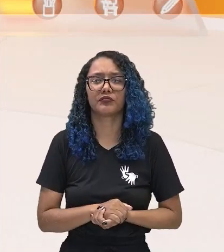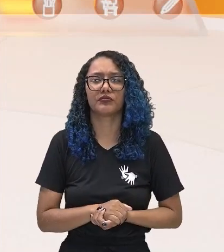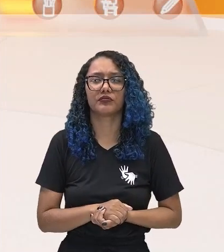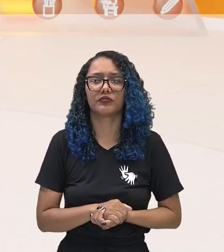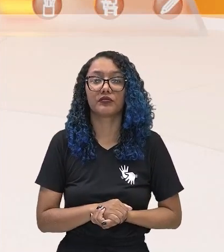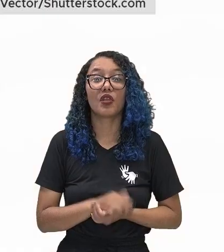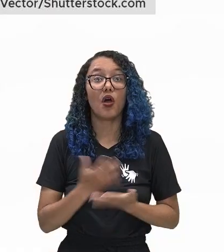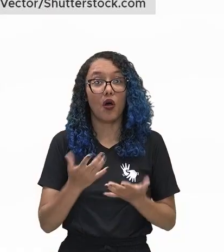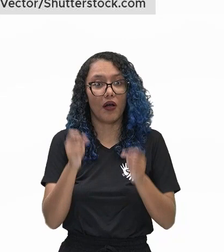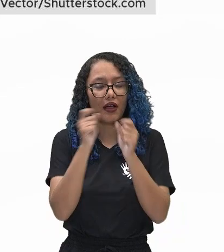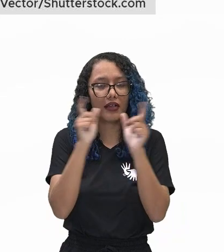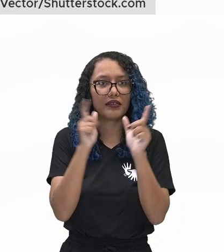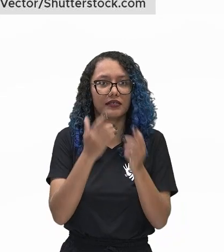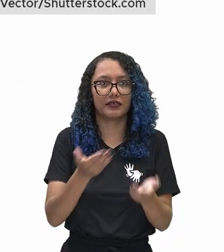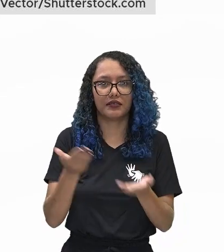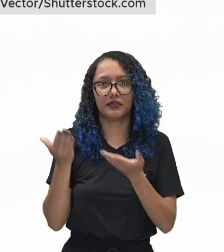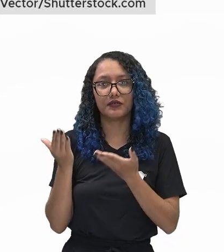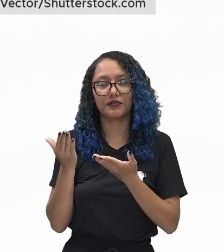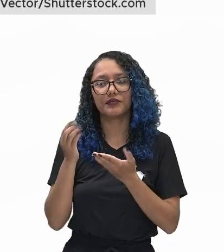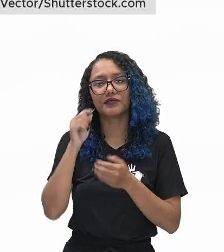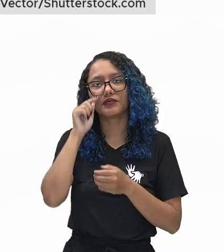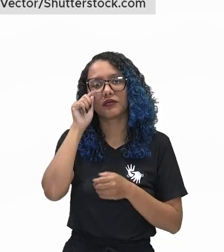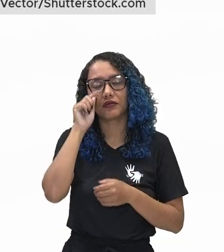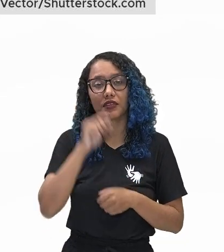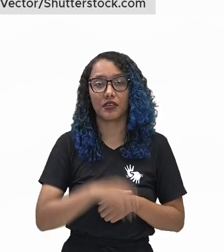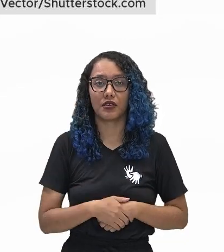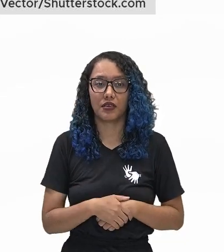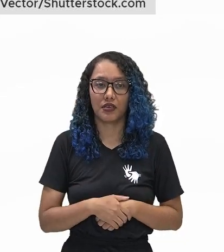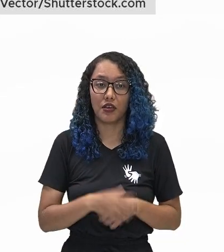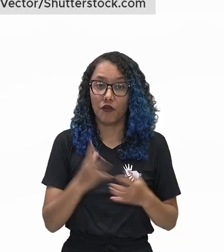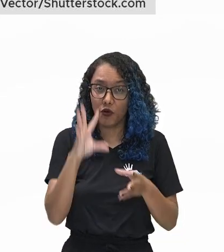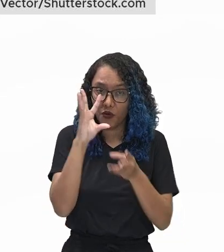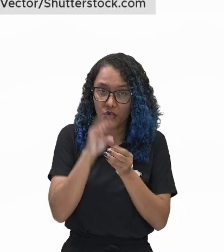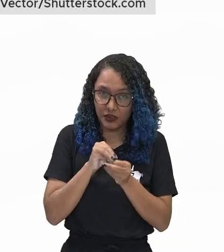fique ligado aí que eu vou trazer um resumão